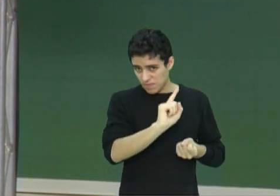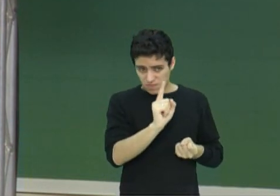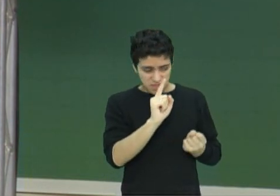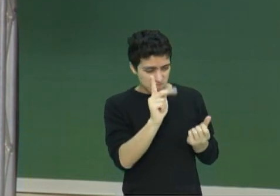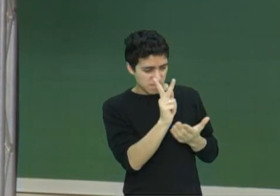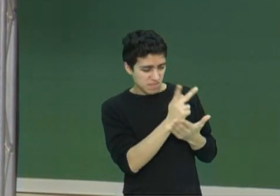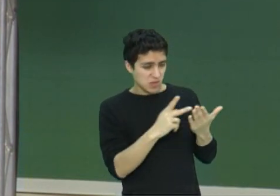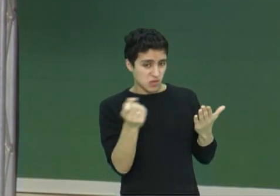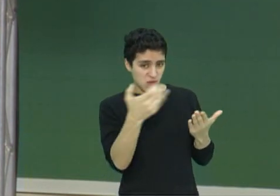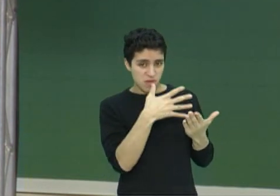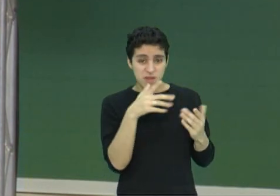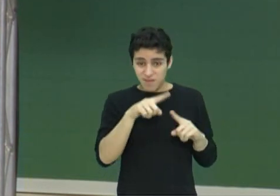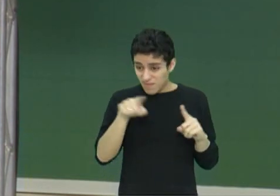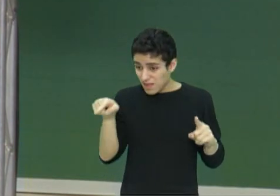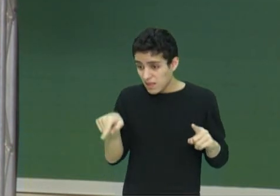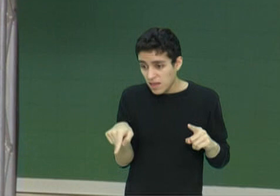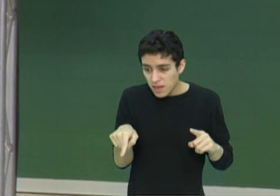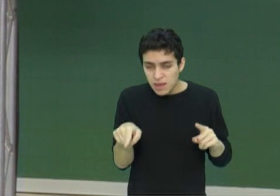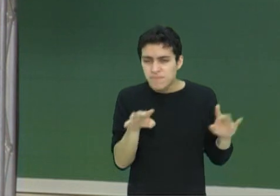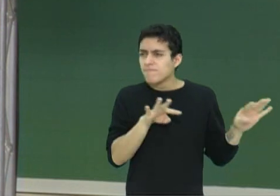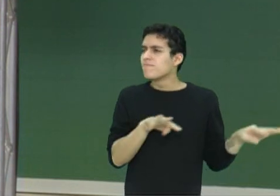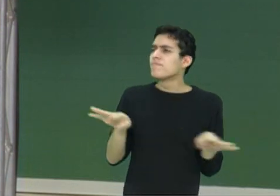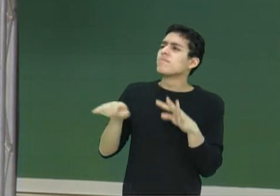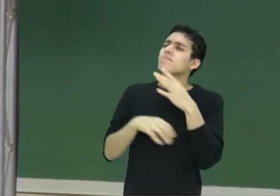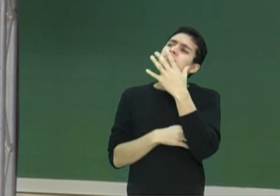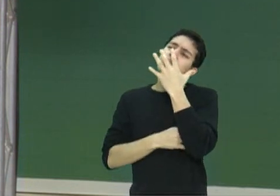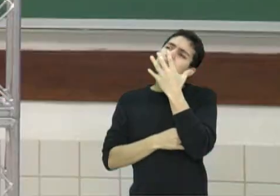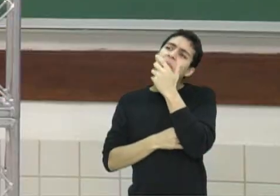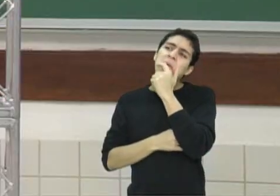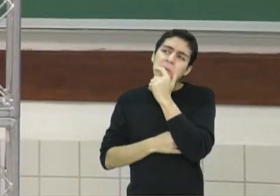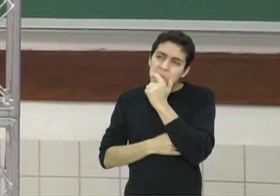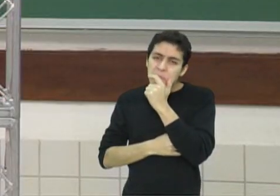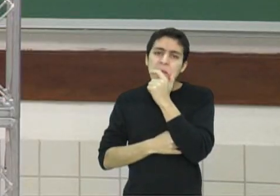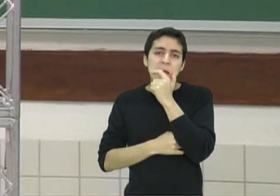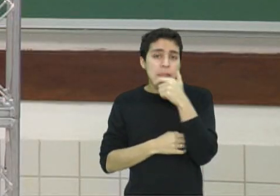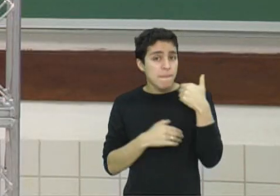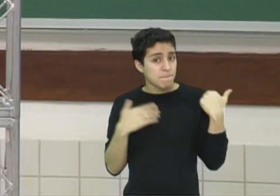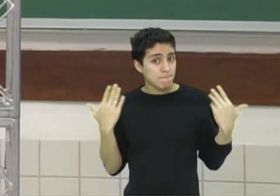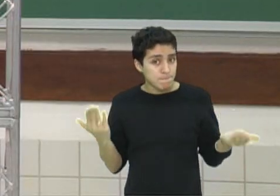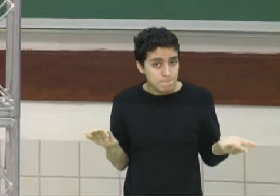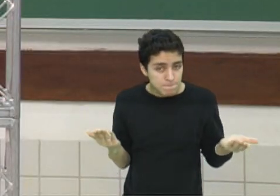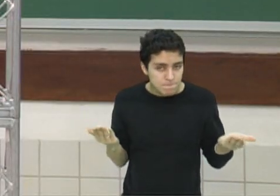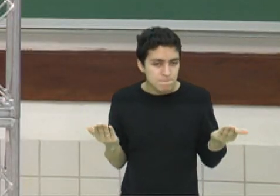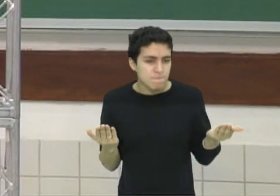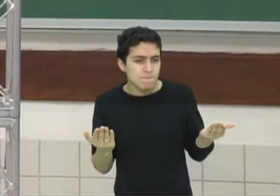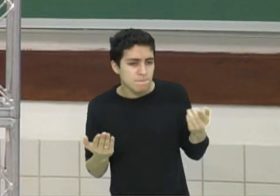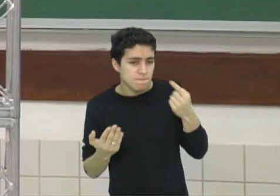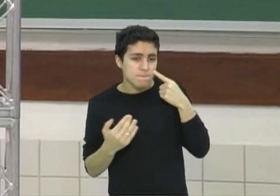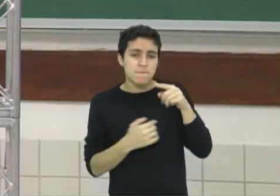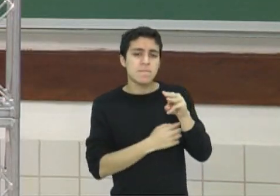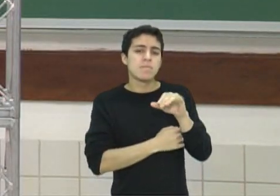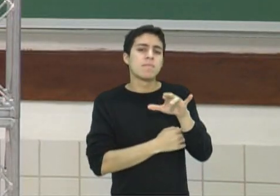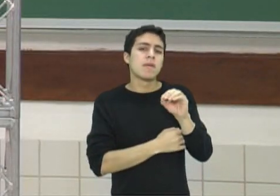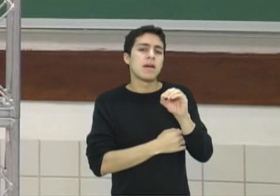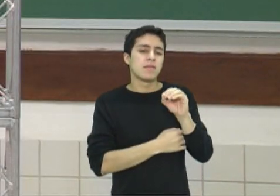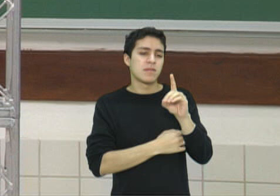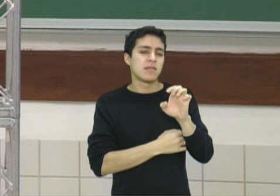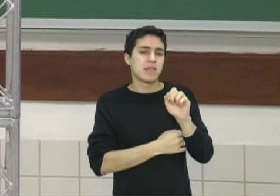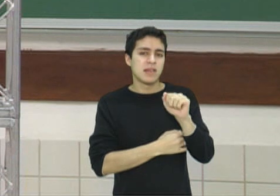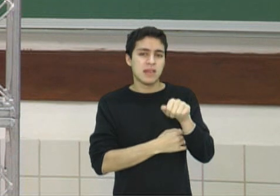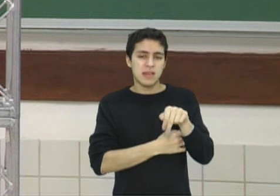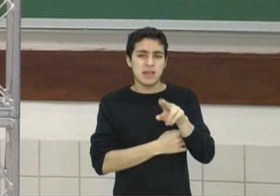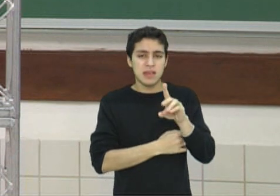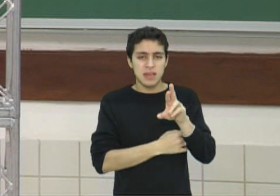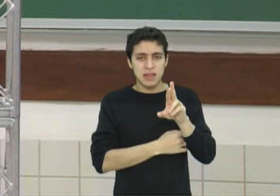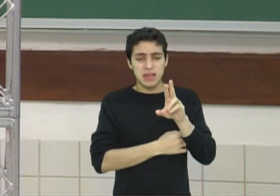pintura nova, mas na verdade atraiu os olhares para essa pintura. Tanto é, gente, que a gente vai ver Mário de Andrade falando que